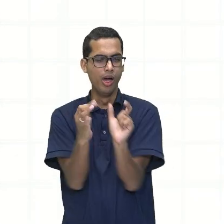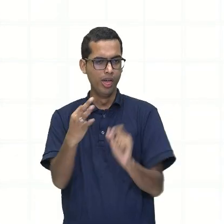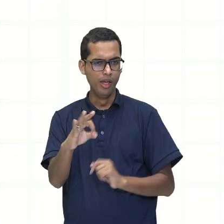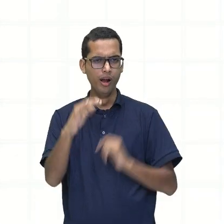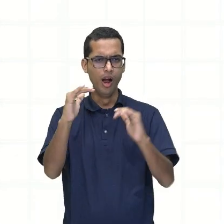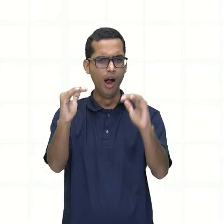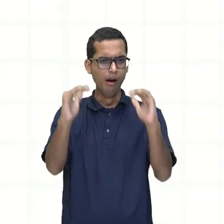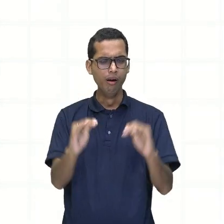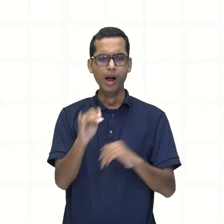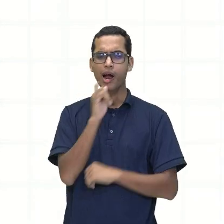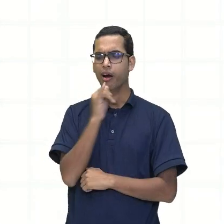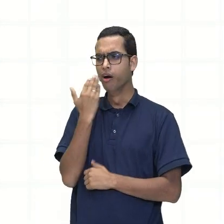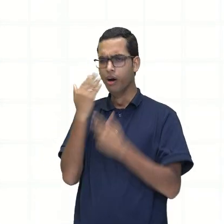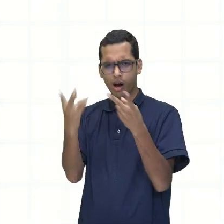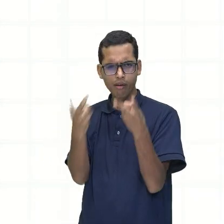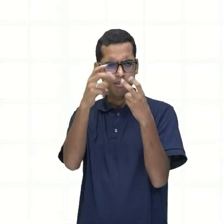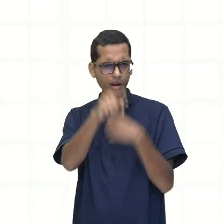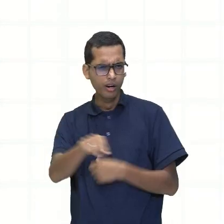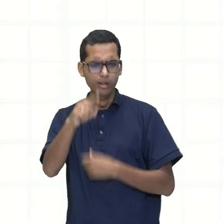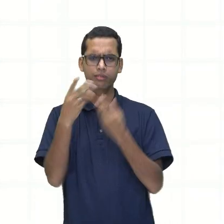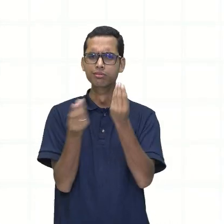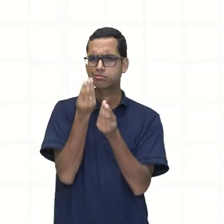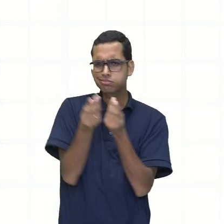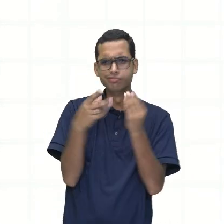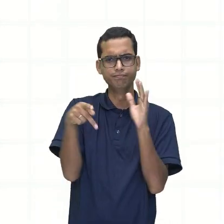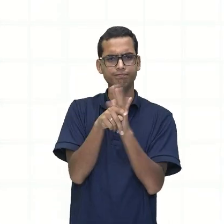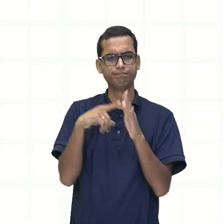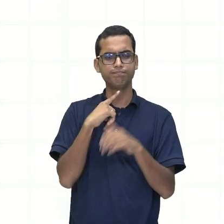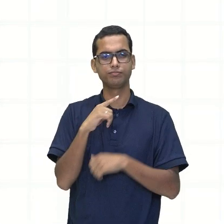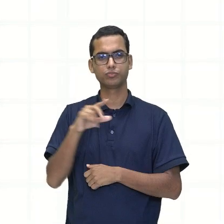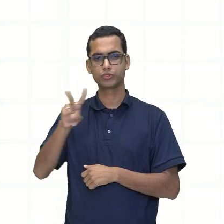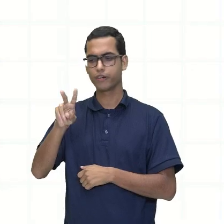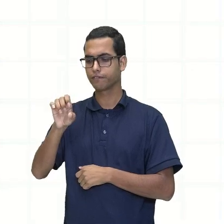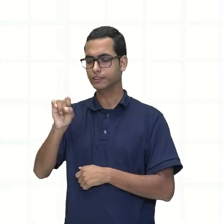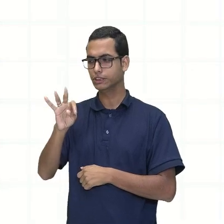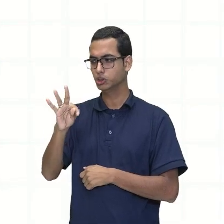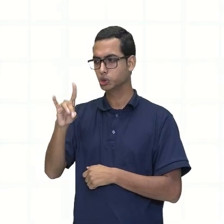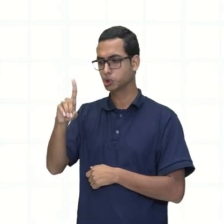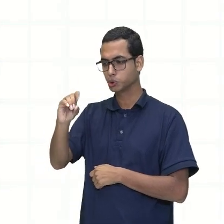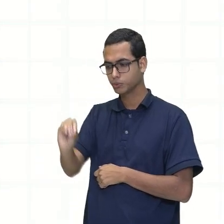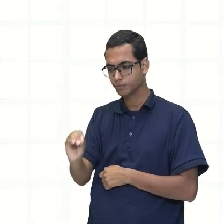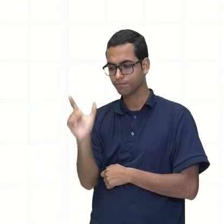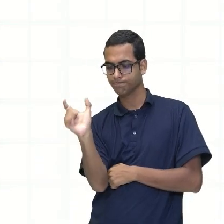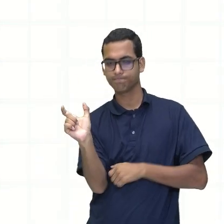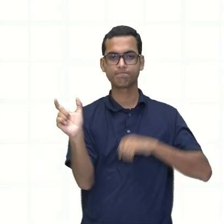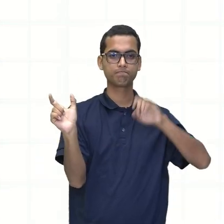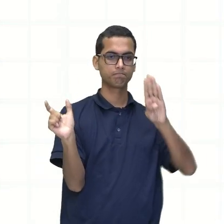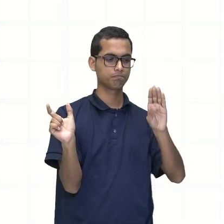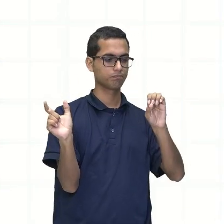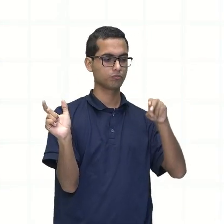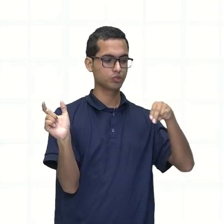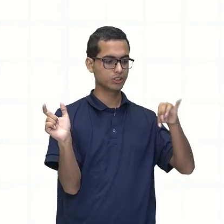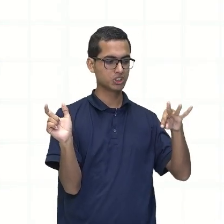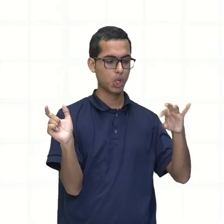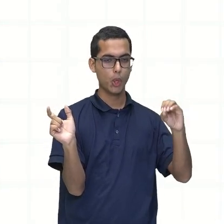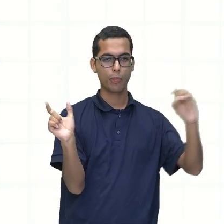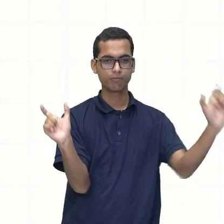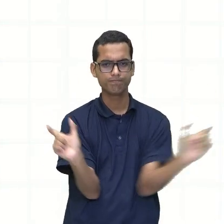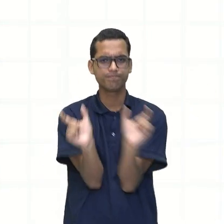vestido, tá? Percebam que tanto vestido quanto bonito estão o quê?